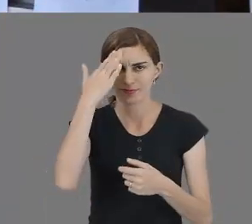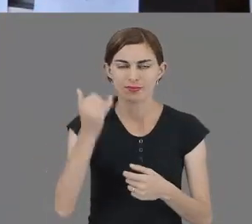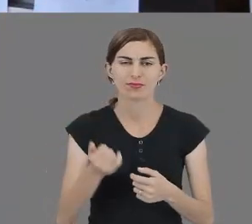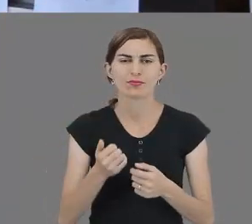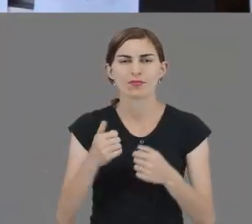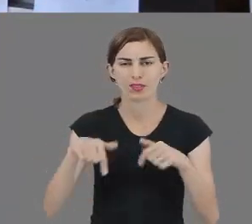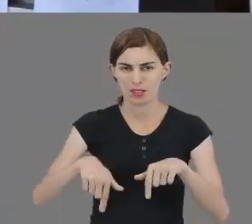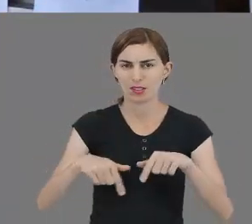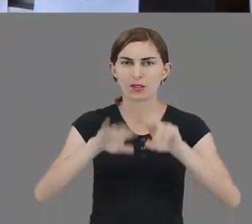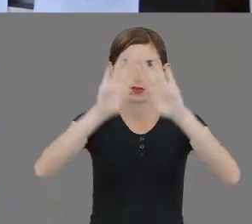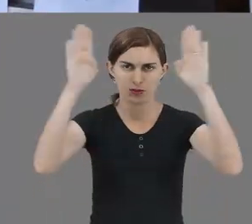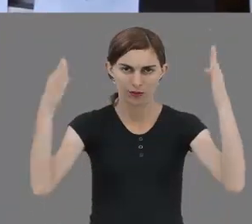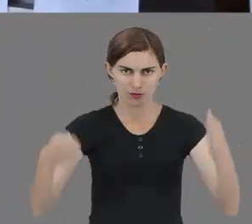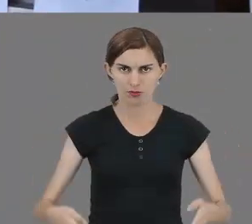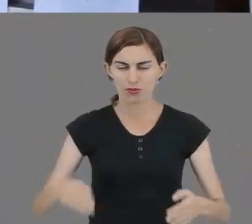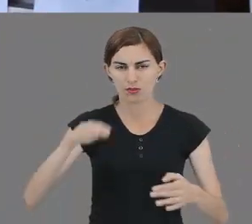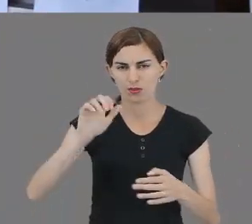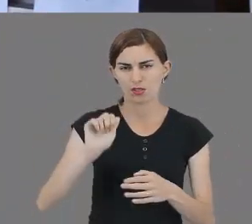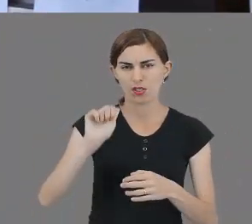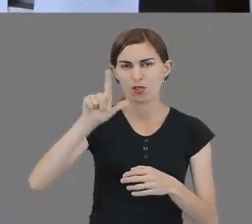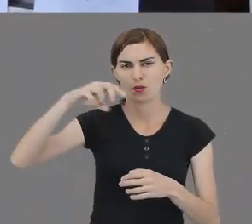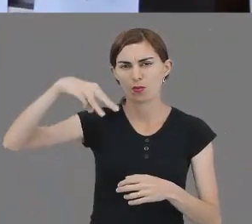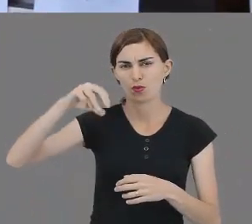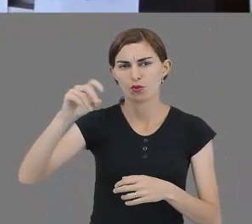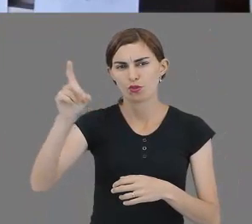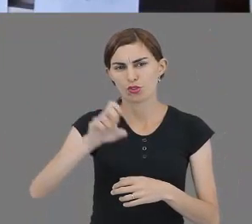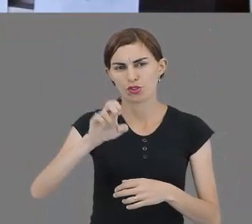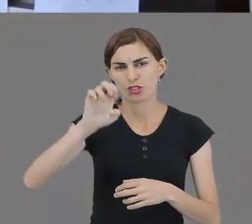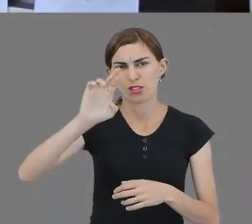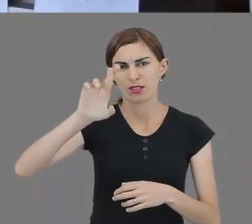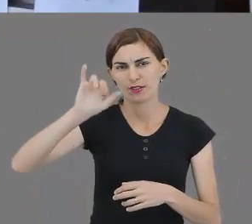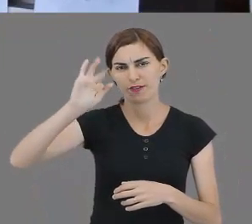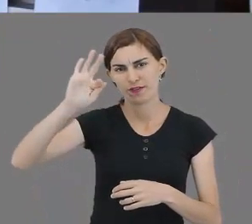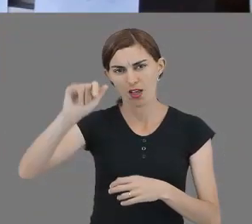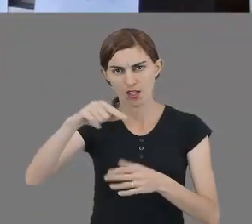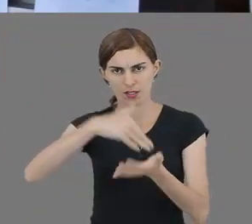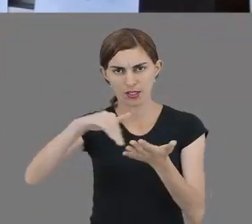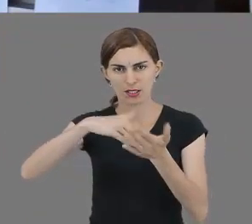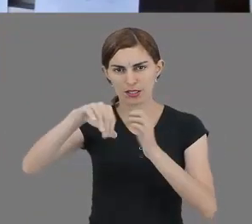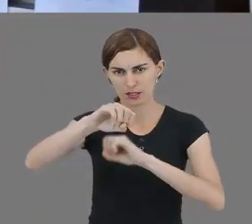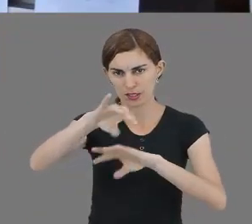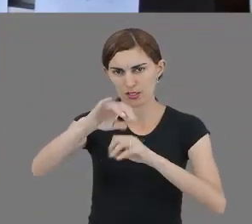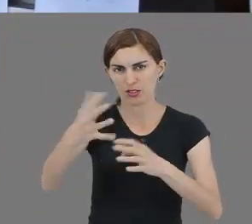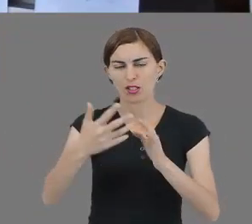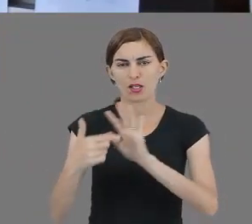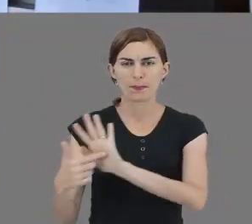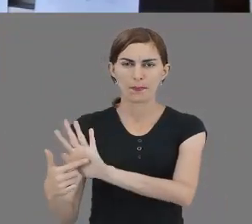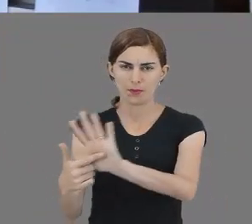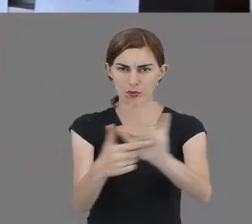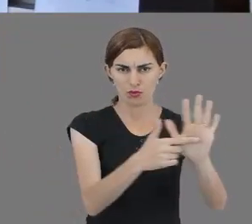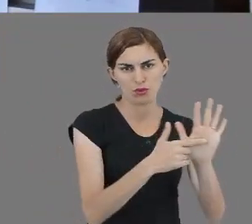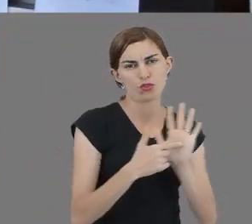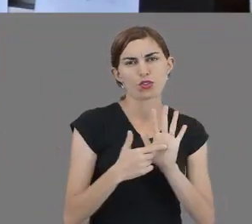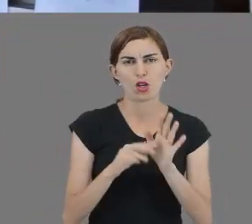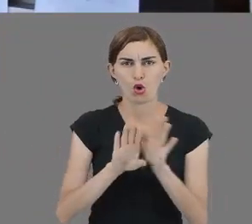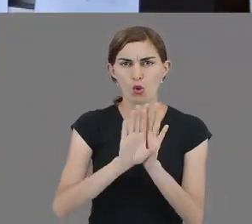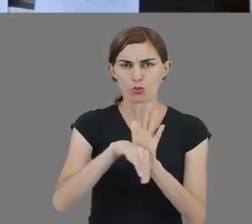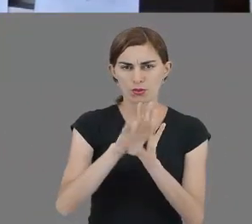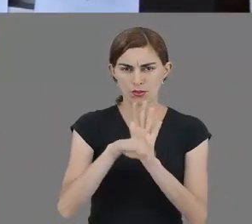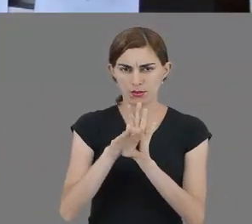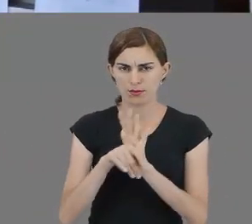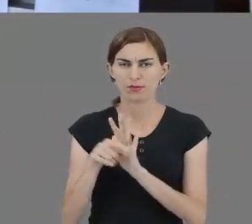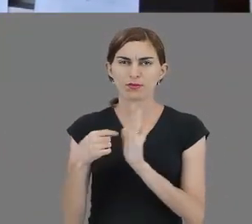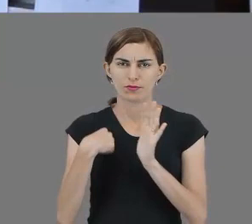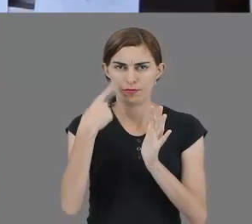estamos aqui no almoxarifado da Secretaria de Educação e eu queria mostrar para você um pouco na prática dos conceitos que